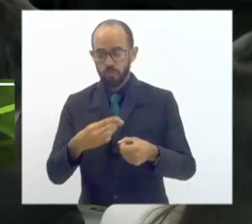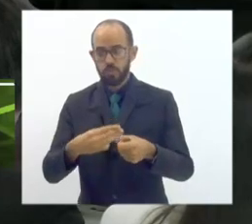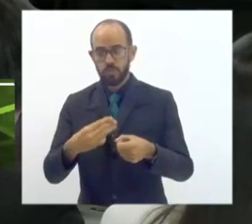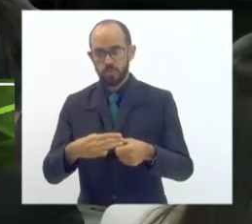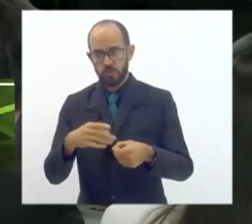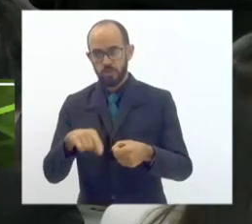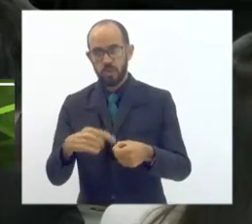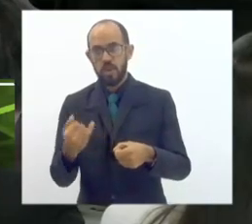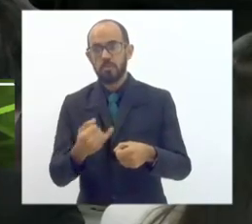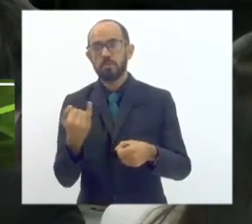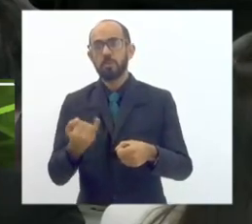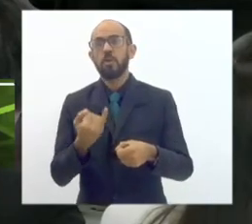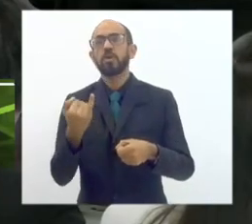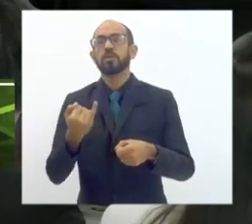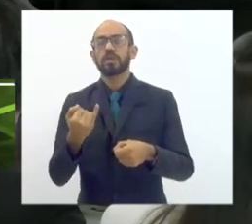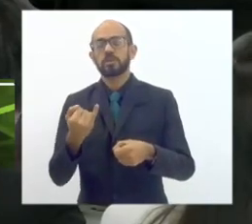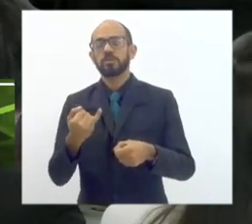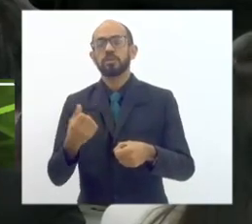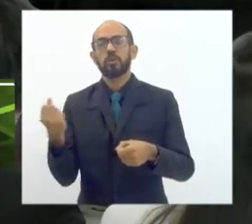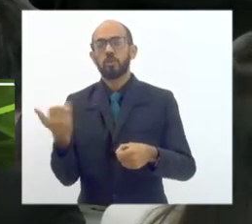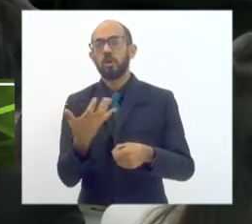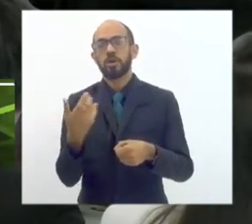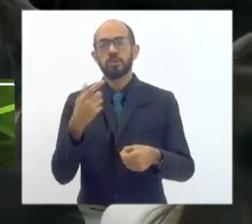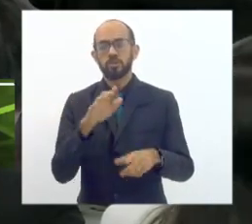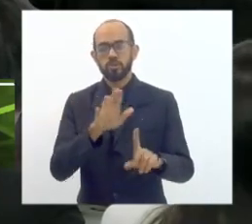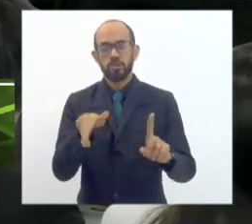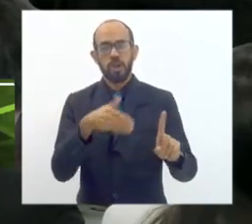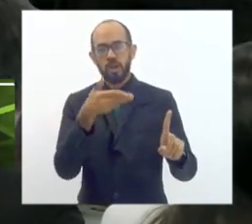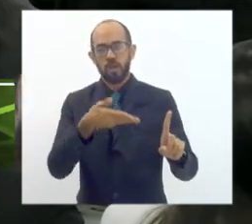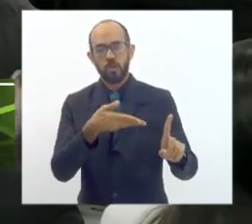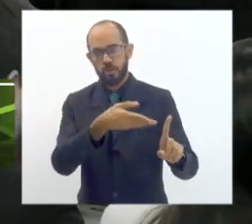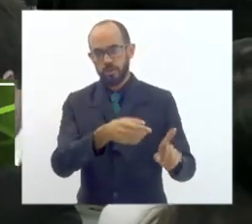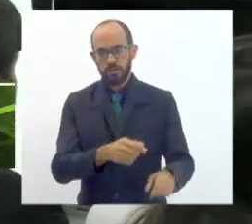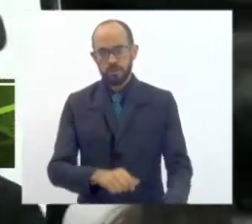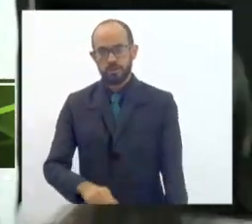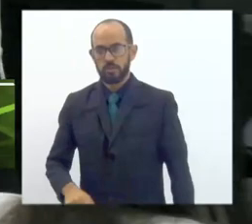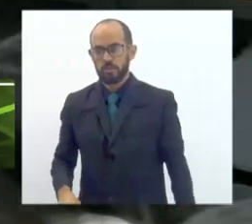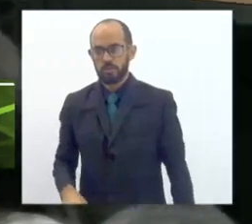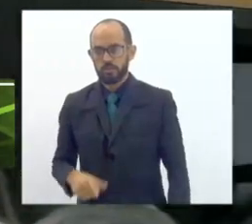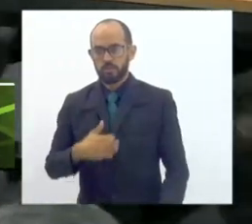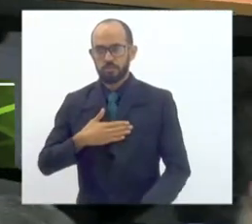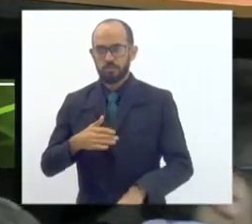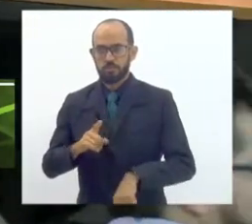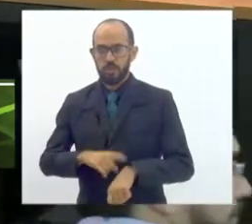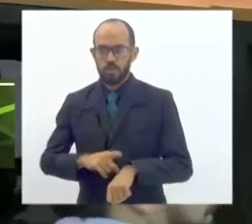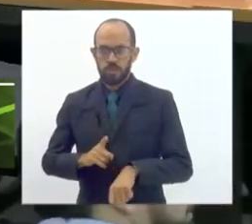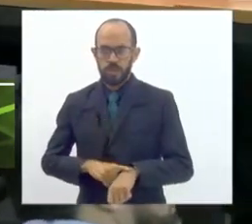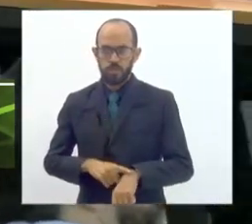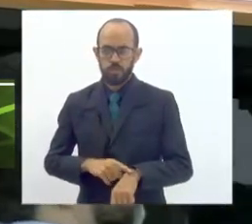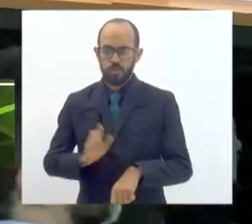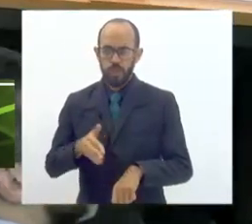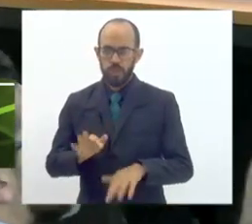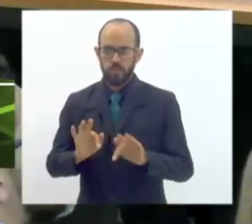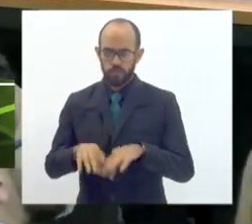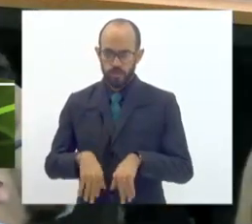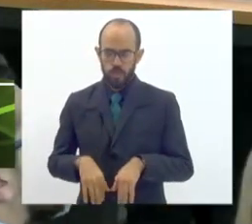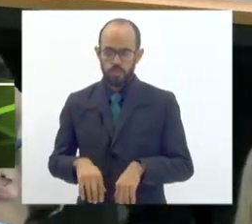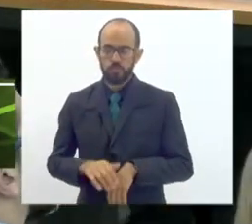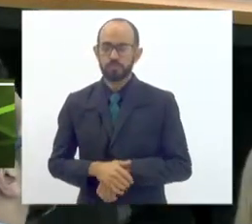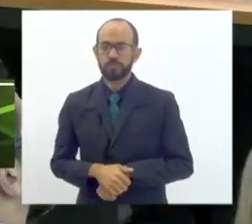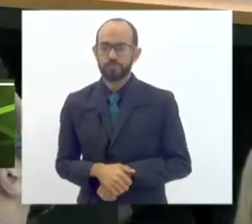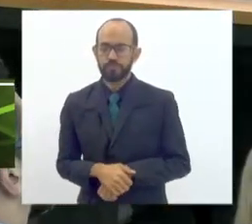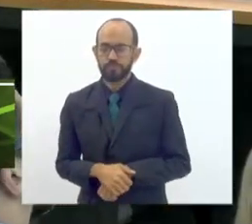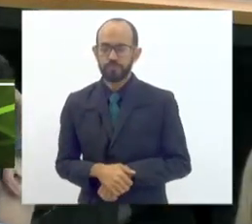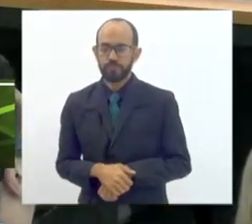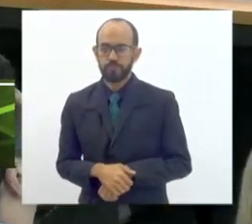ela é importantíssima quando a gente a reconhece, né? Meu tempo já está estourando, eu vou andar rápido. A outra ação